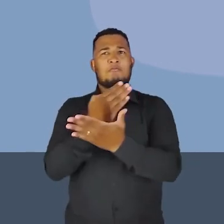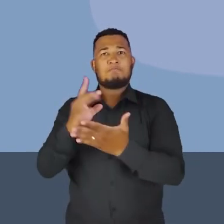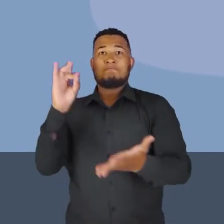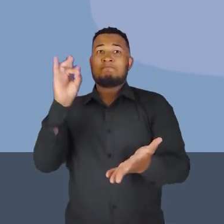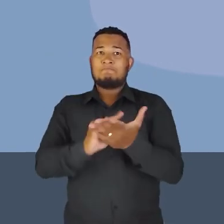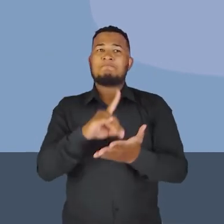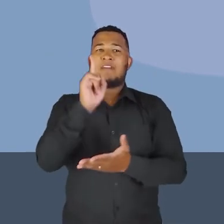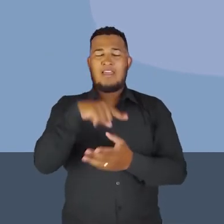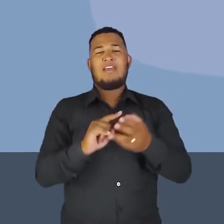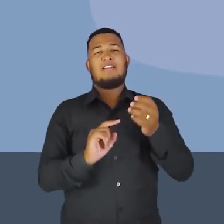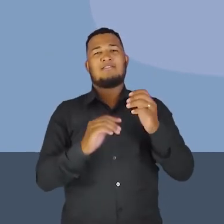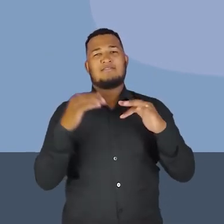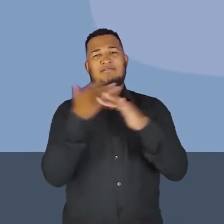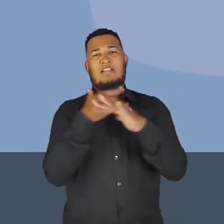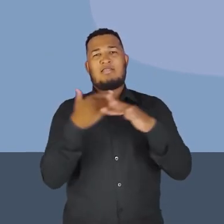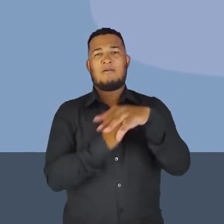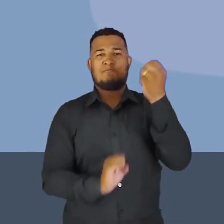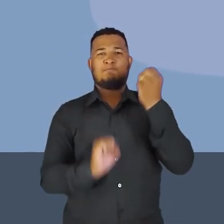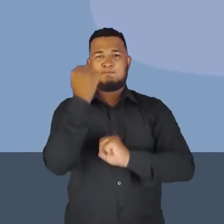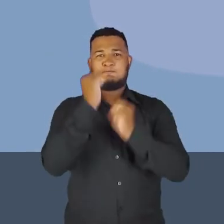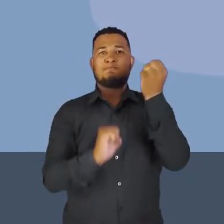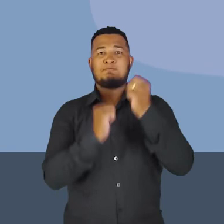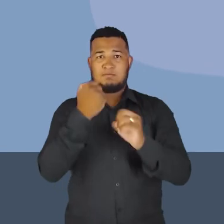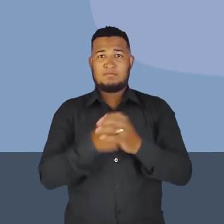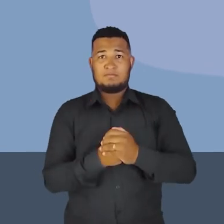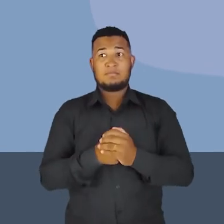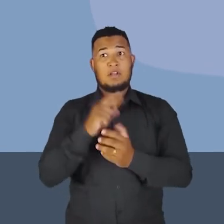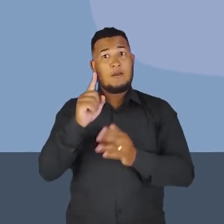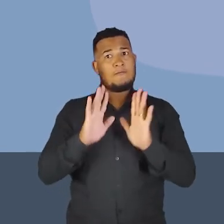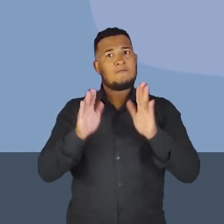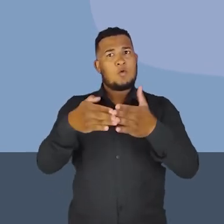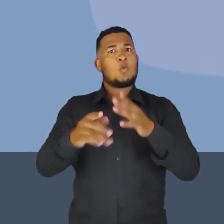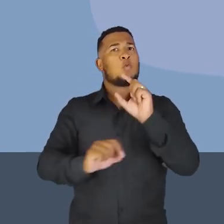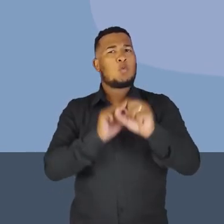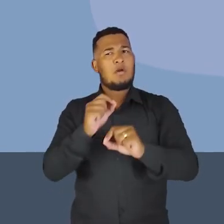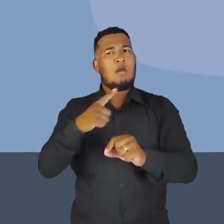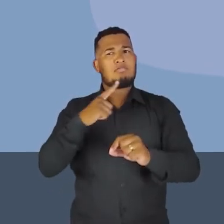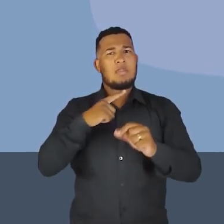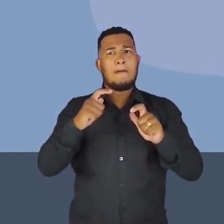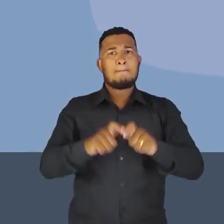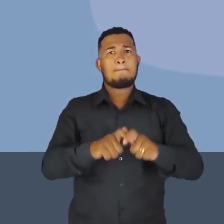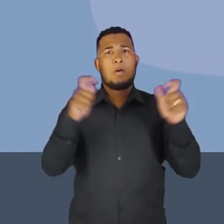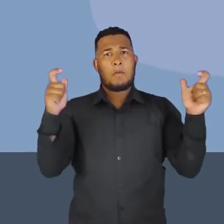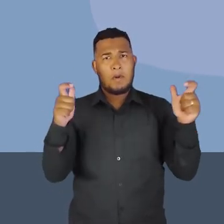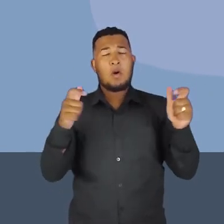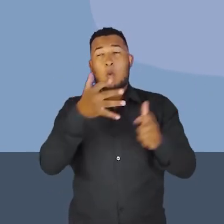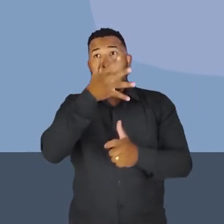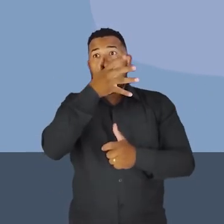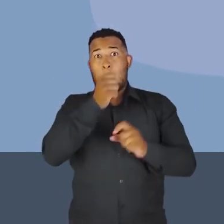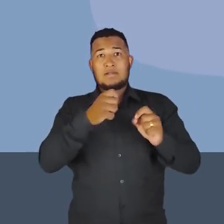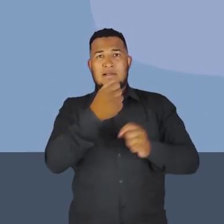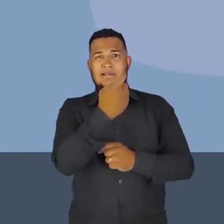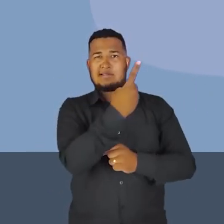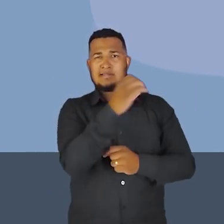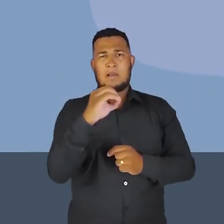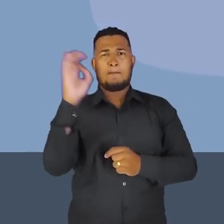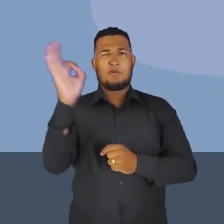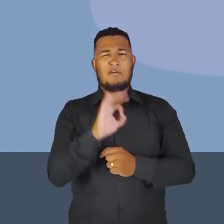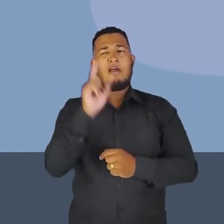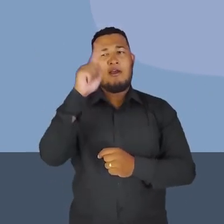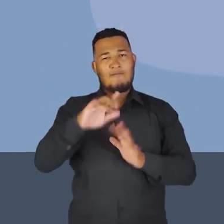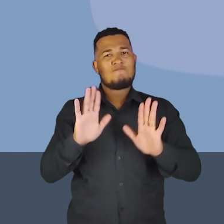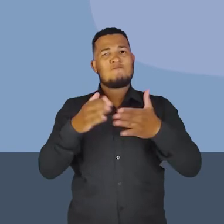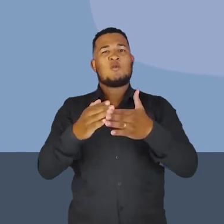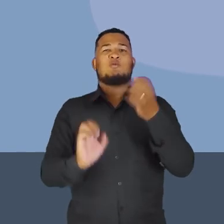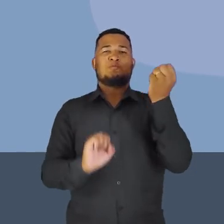como cidades industriais. Tá? Essas se caracterizam por centrarem a maioria de suas atividades quase que exclusivamente no setor industrial.